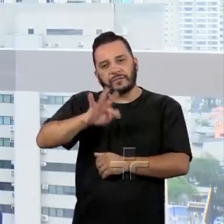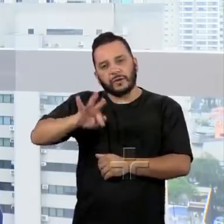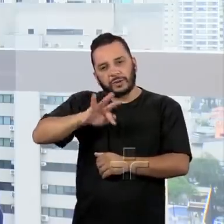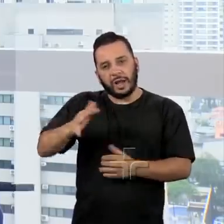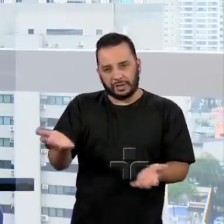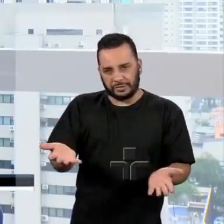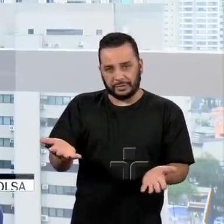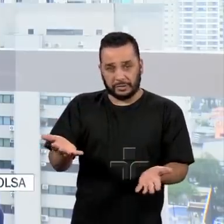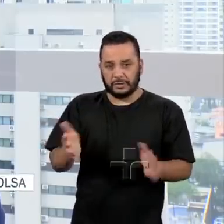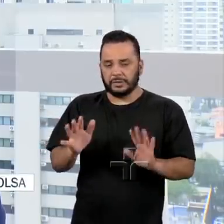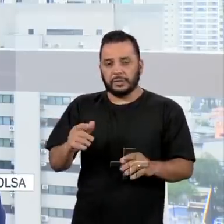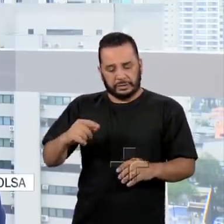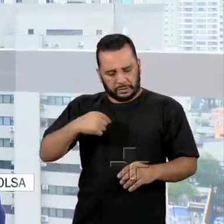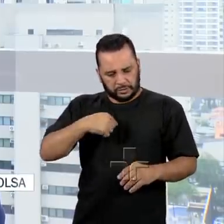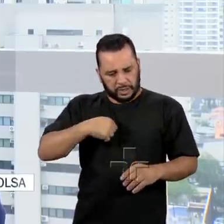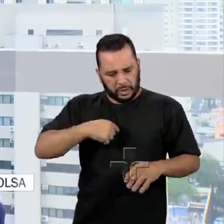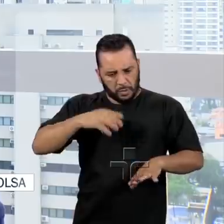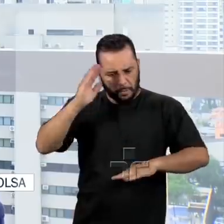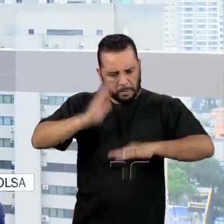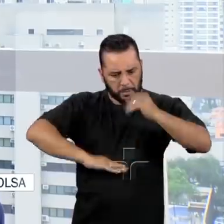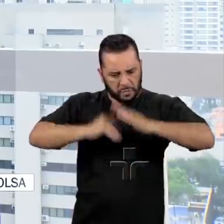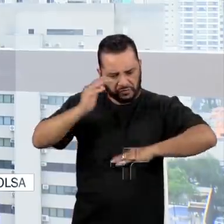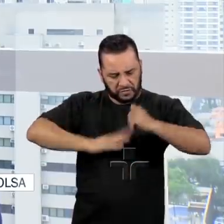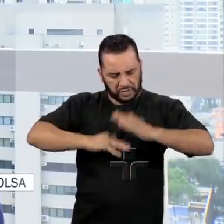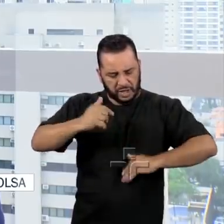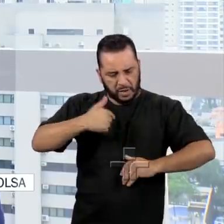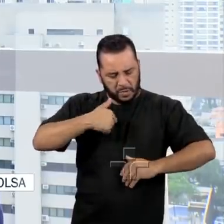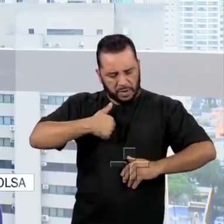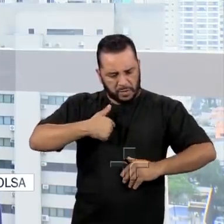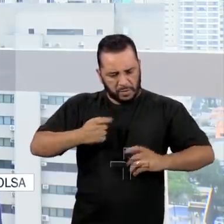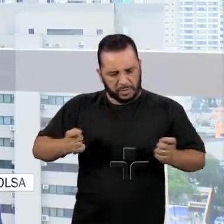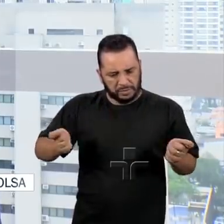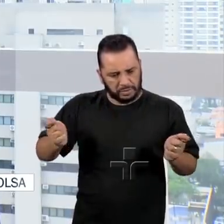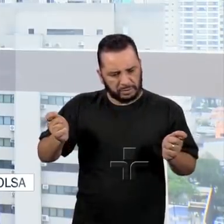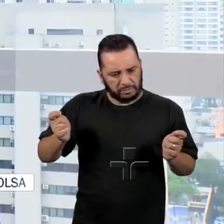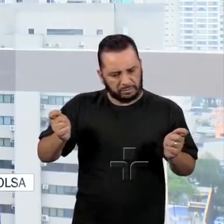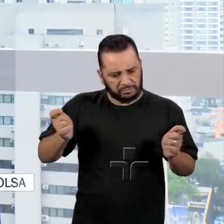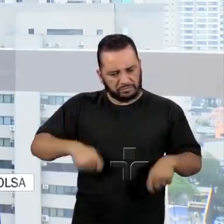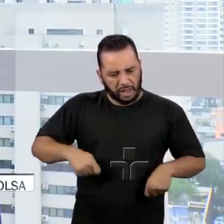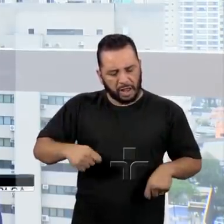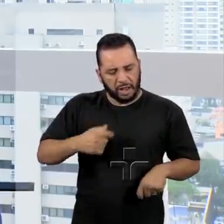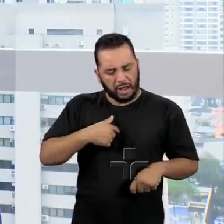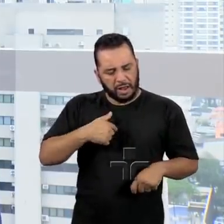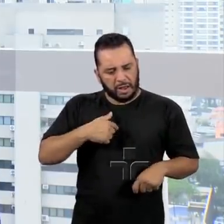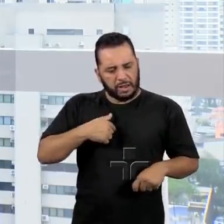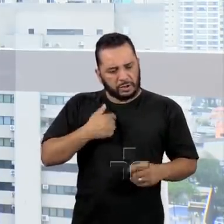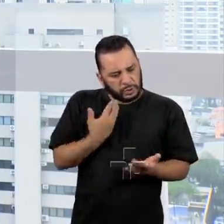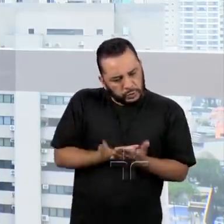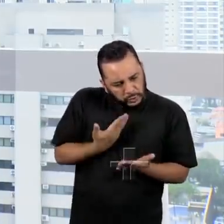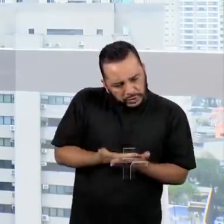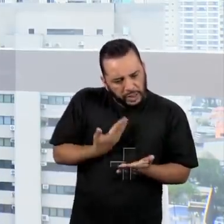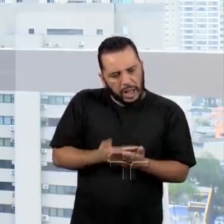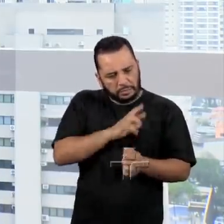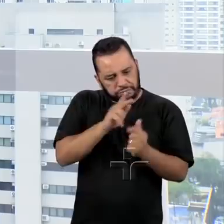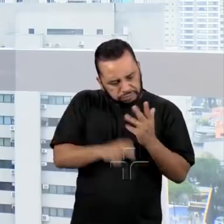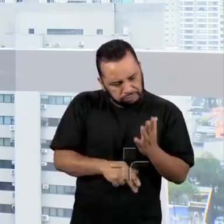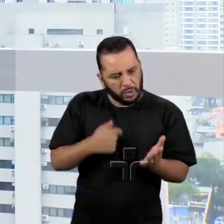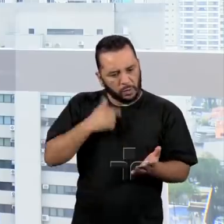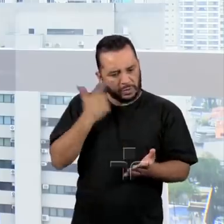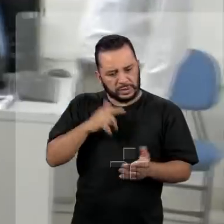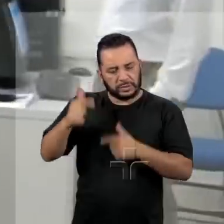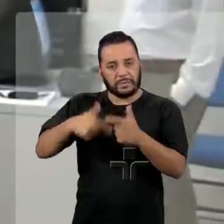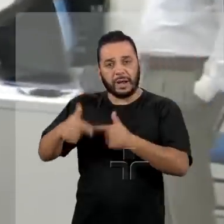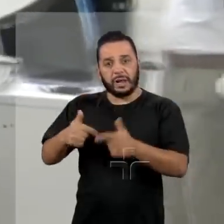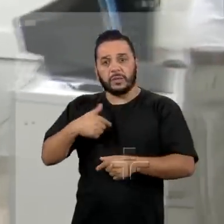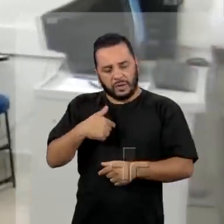mais qualificação, eu tenho maior chance de conseguir uma vaga no mercado de trabalho. Quanto maior a sua escolaridade, menor